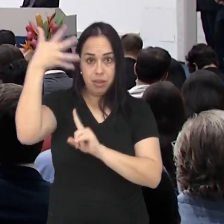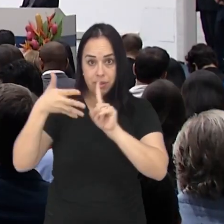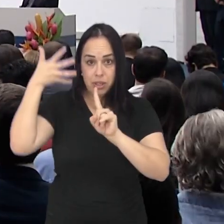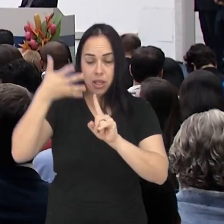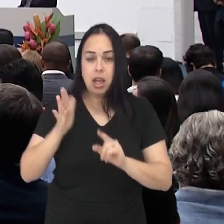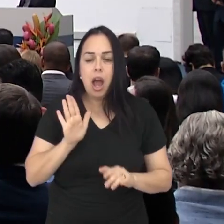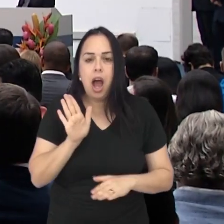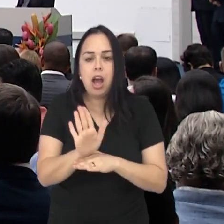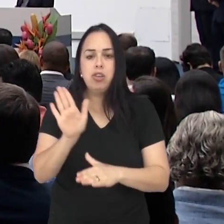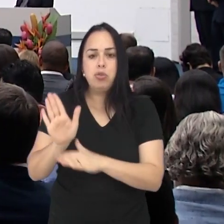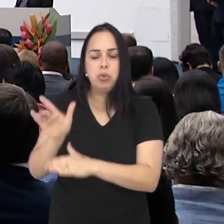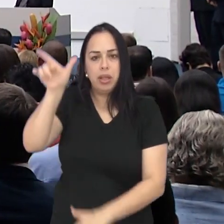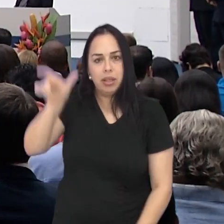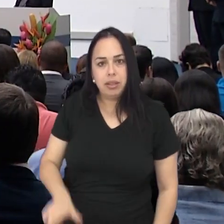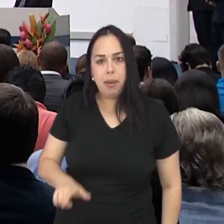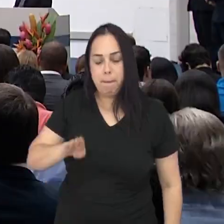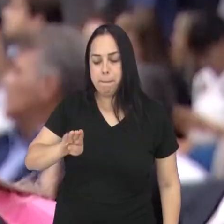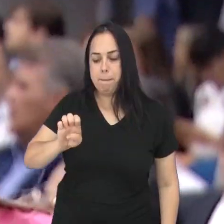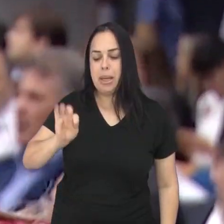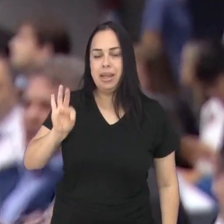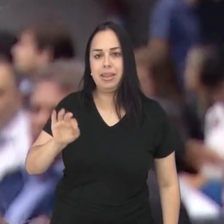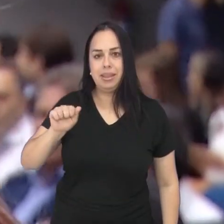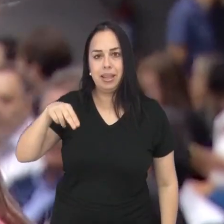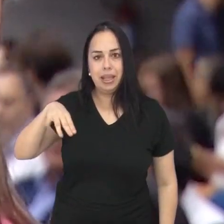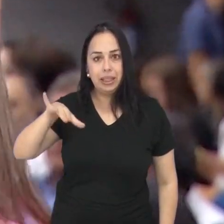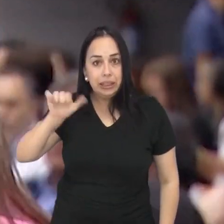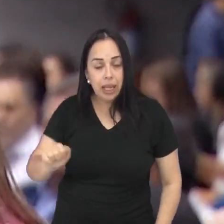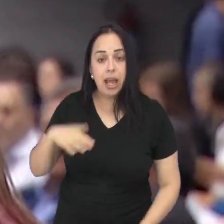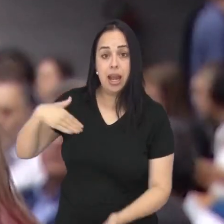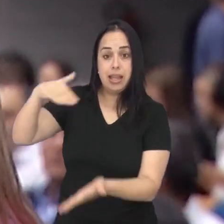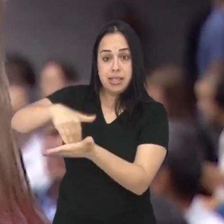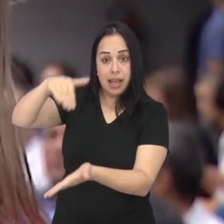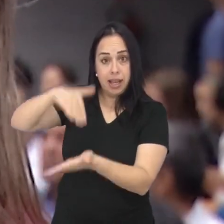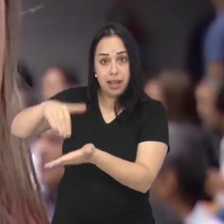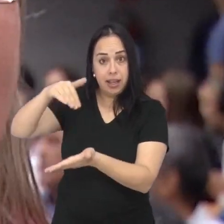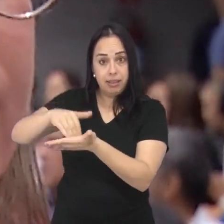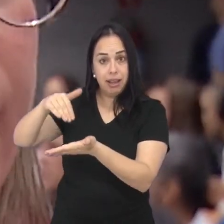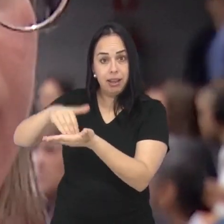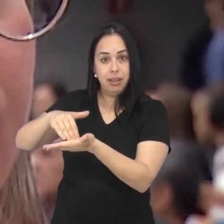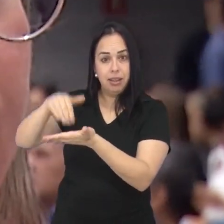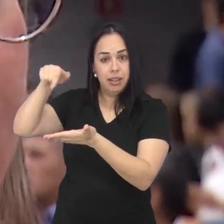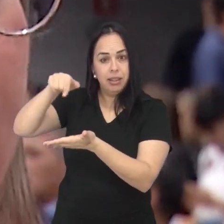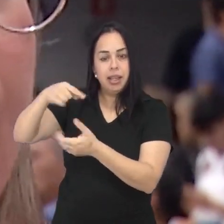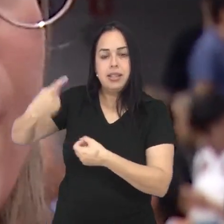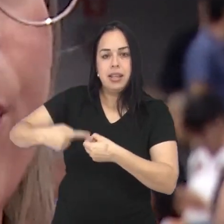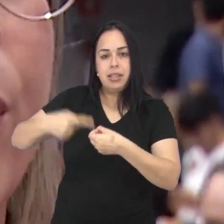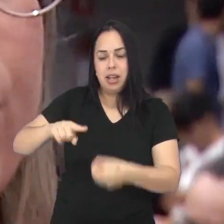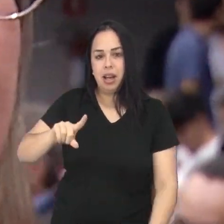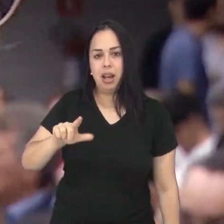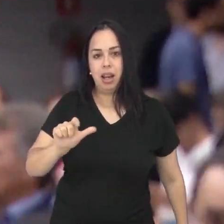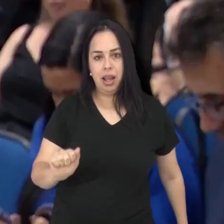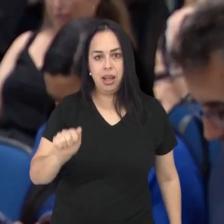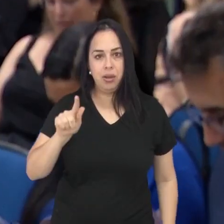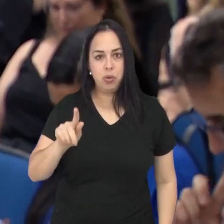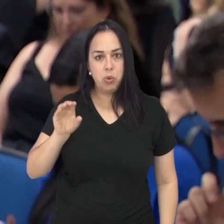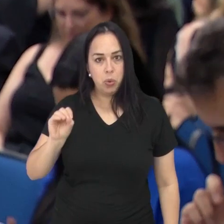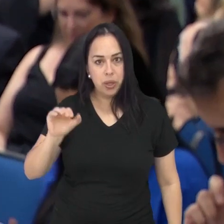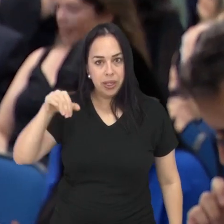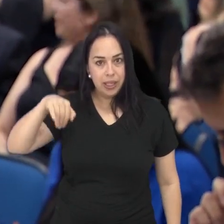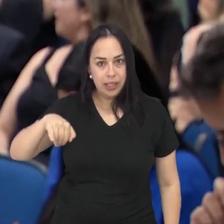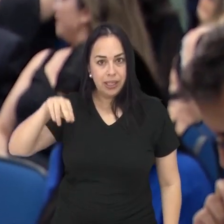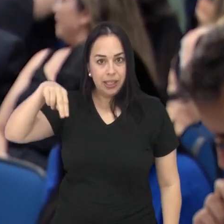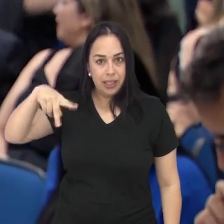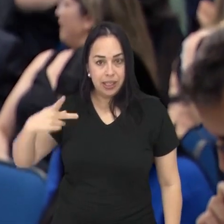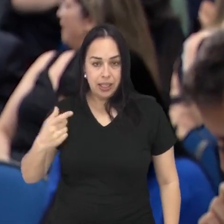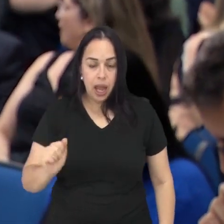de debates auxilia o trabalho de agentes como a Betânia Ribeiro, secretária municipal da Fazenda de Lagoinha. Estamos aqui hoje,